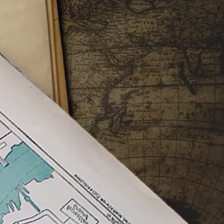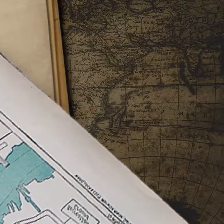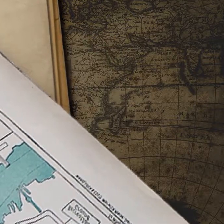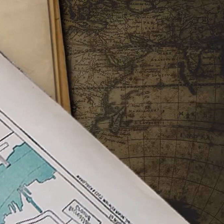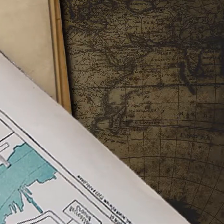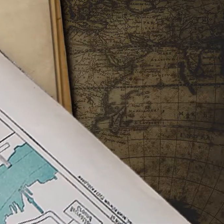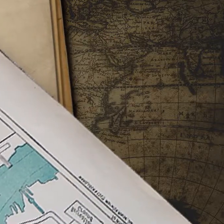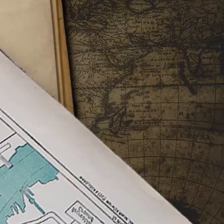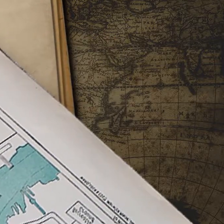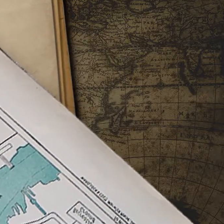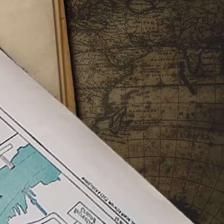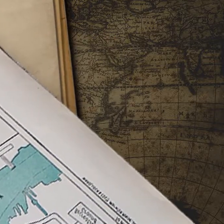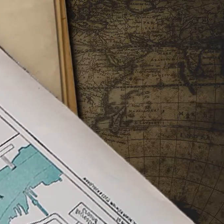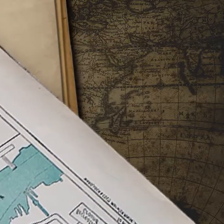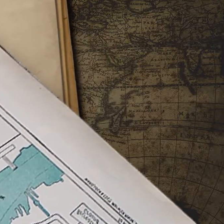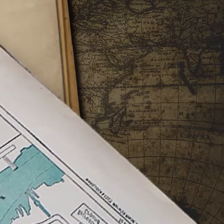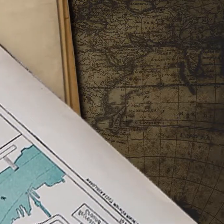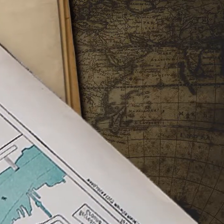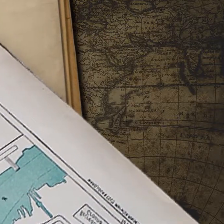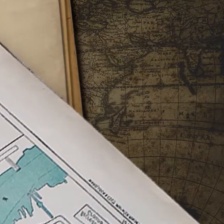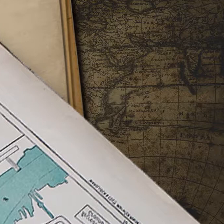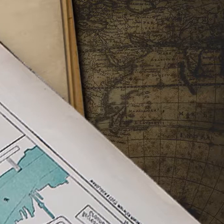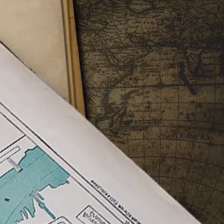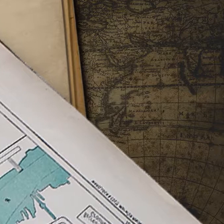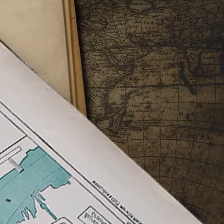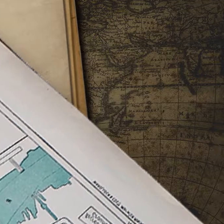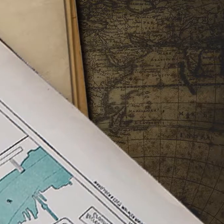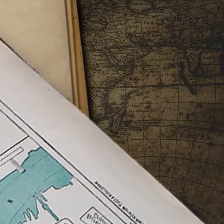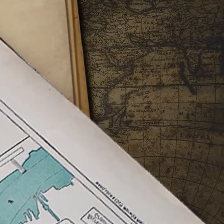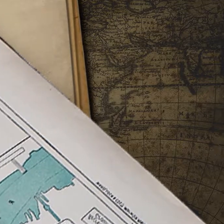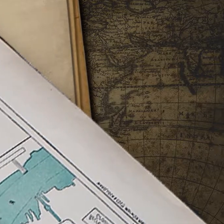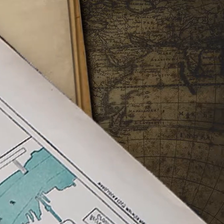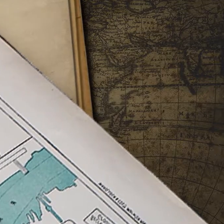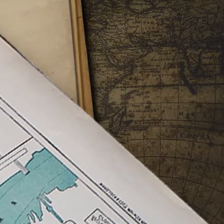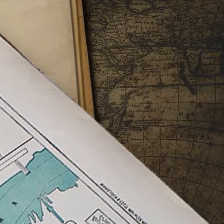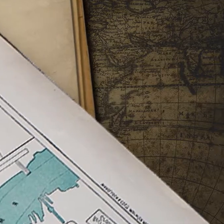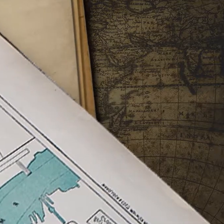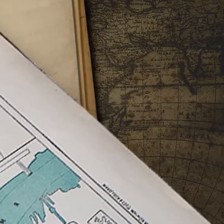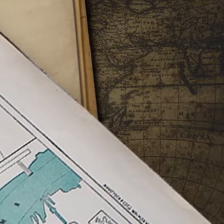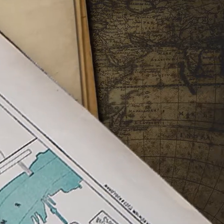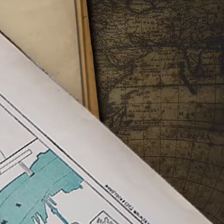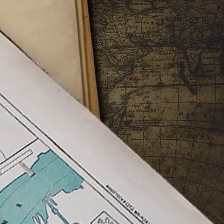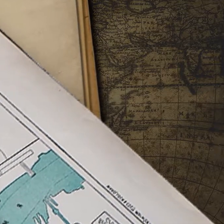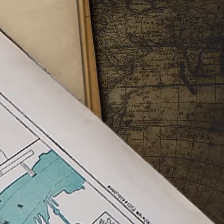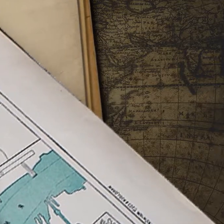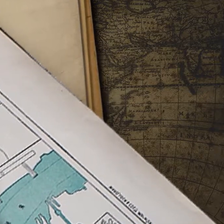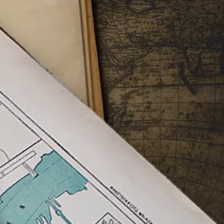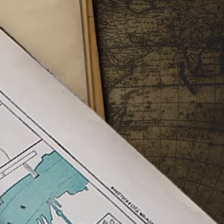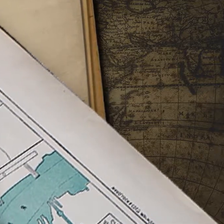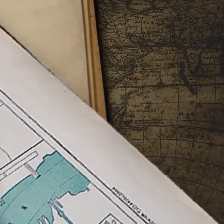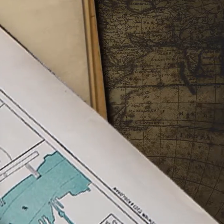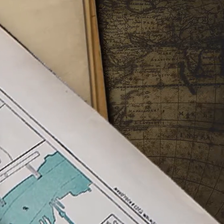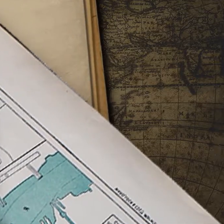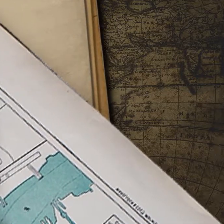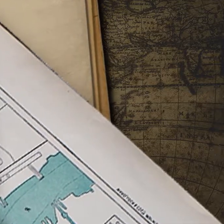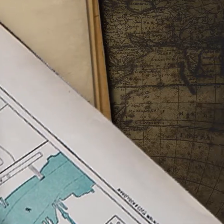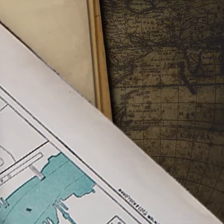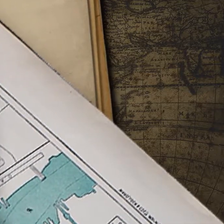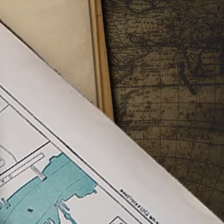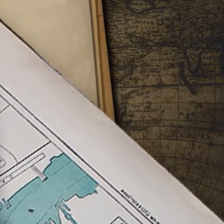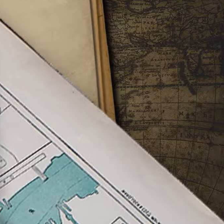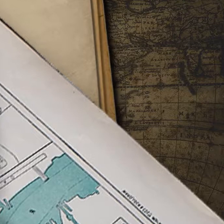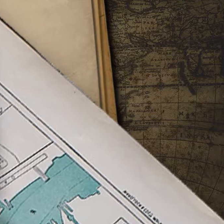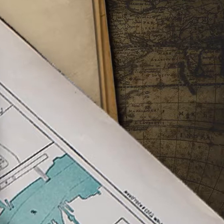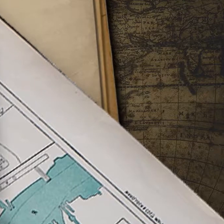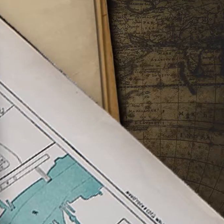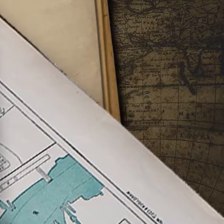Passepartout está entre dois pedintes voltando para o navio que está ao fundo. Ele olha para o homem que está atrás dele, que veste